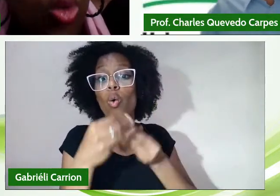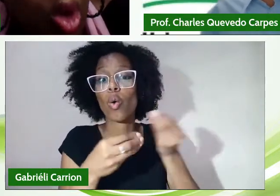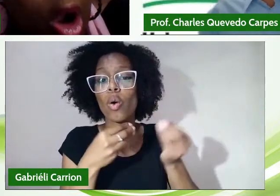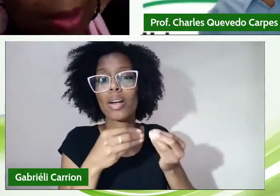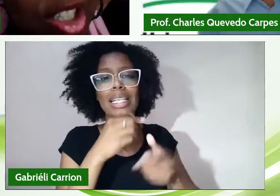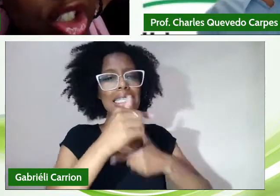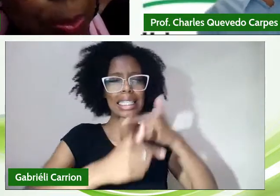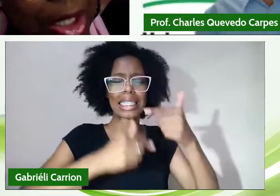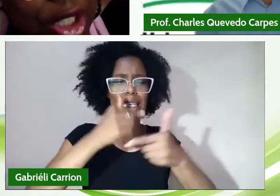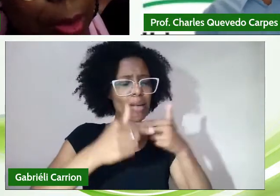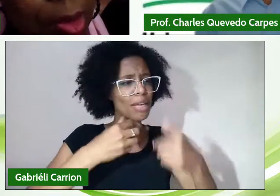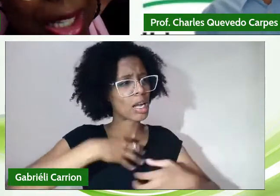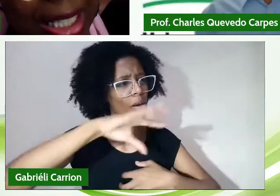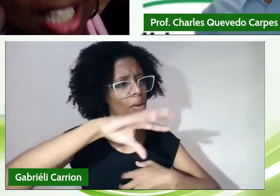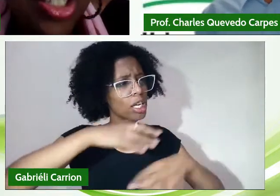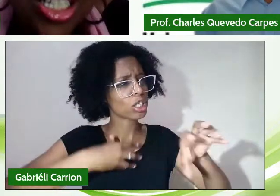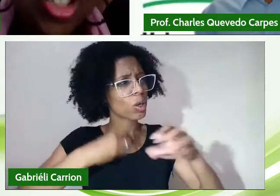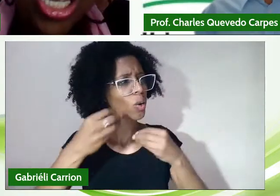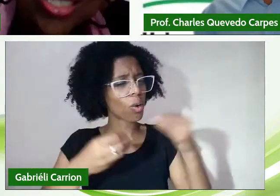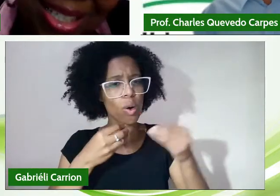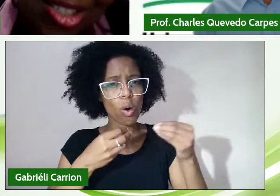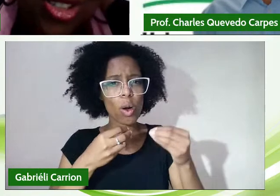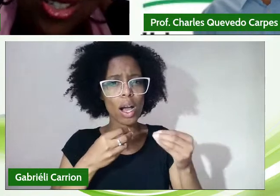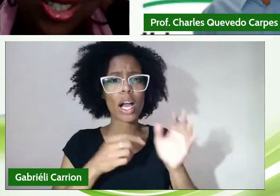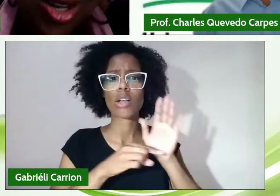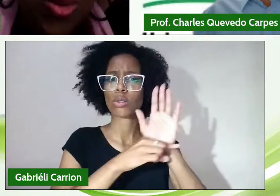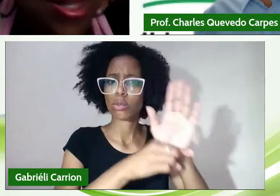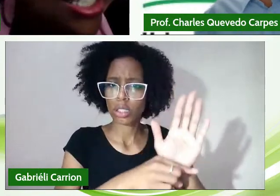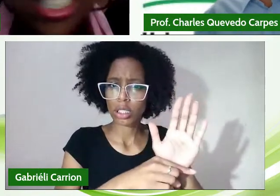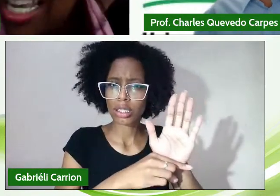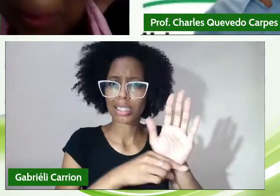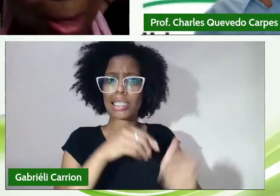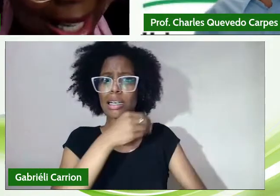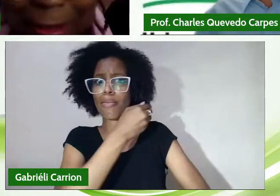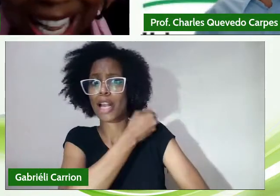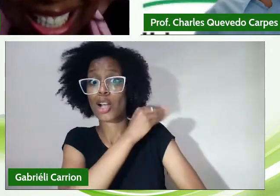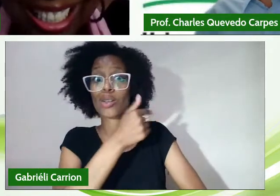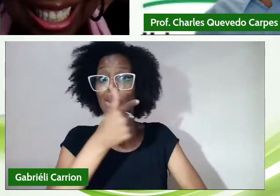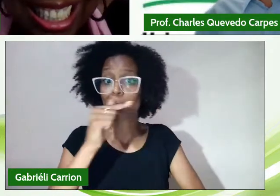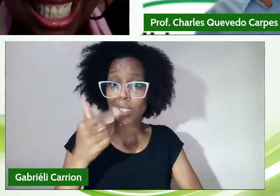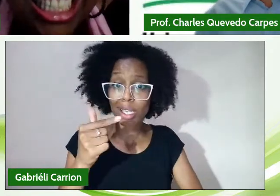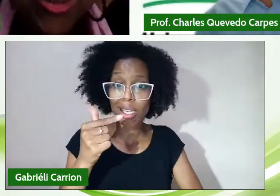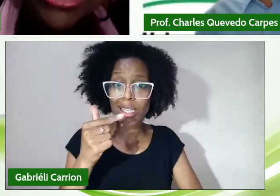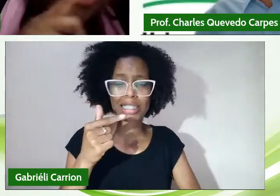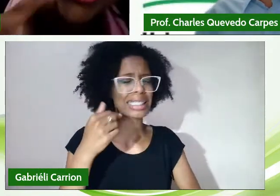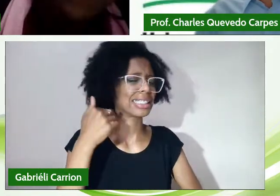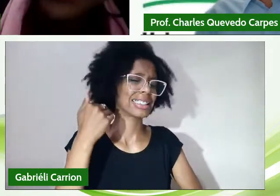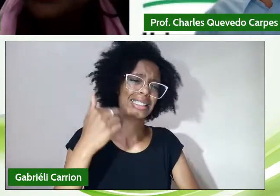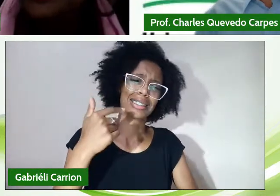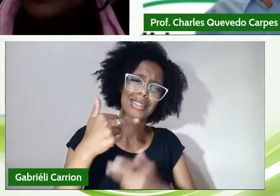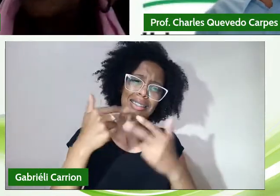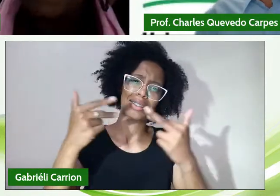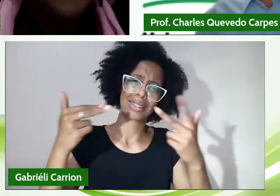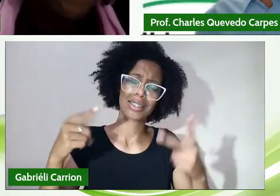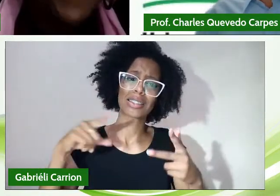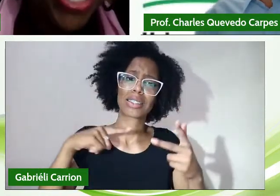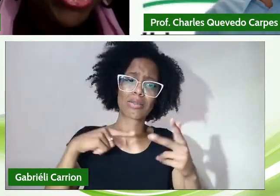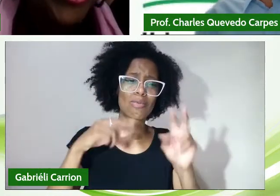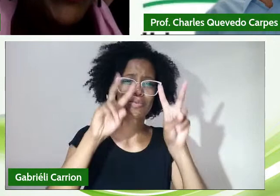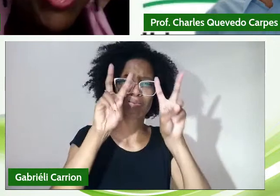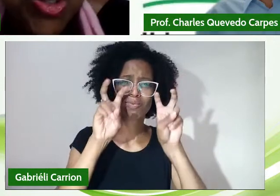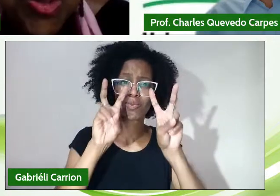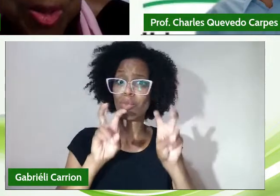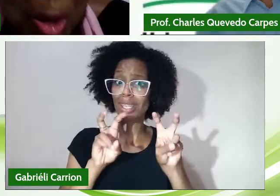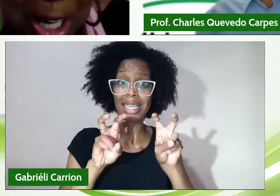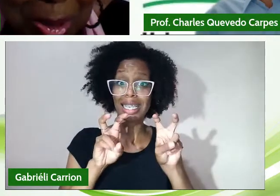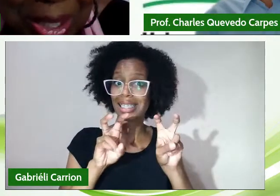empática. Como a gente pode ter uma universidade antirracista? E é por aí vai. Então, esses temas, antes, eles não faziam parte